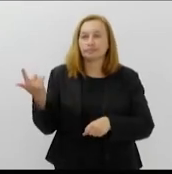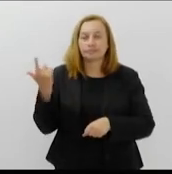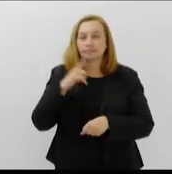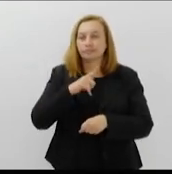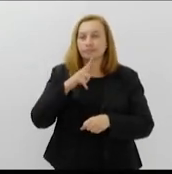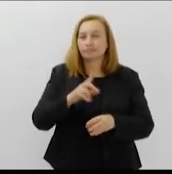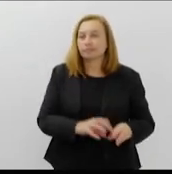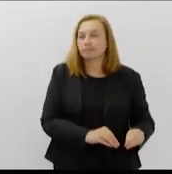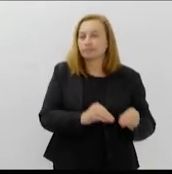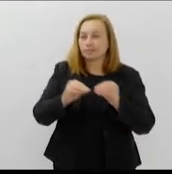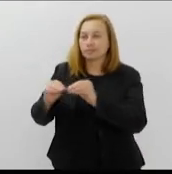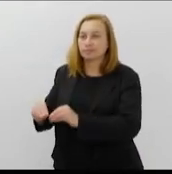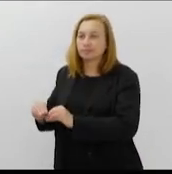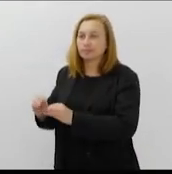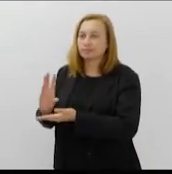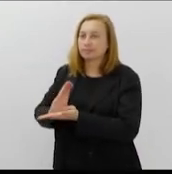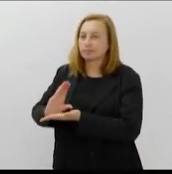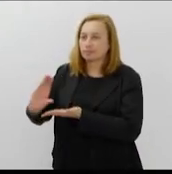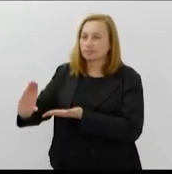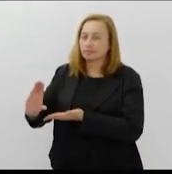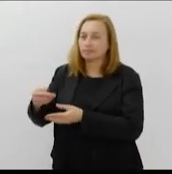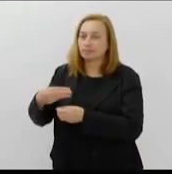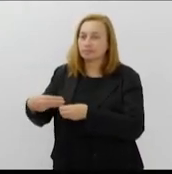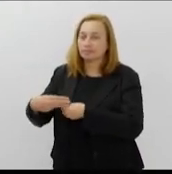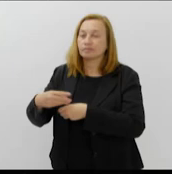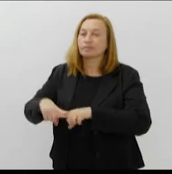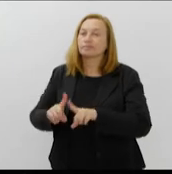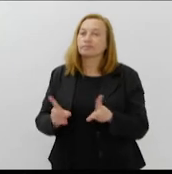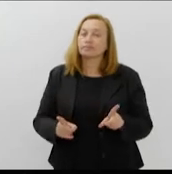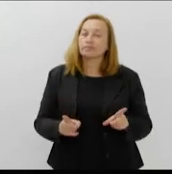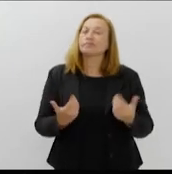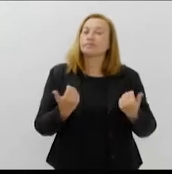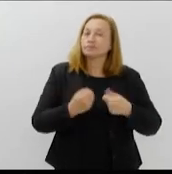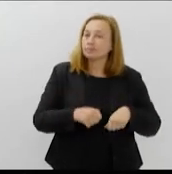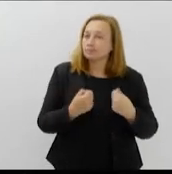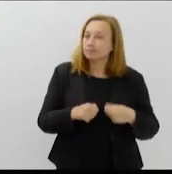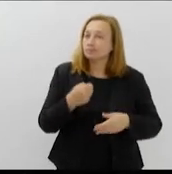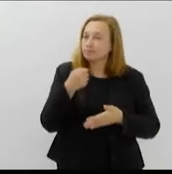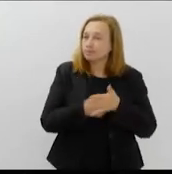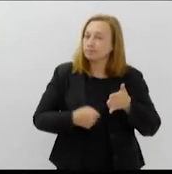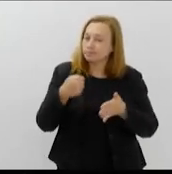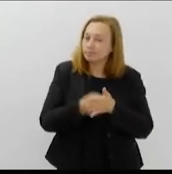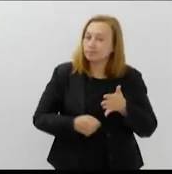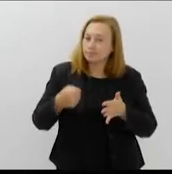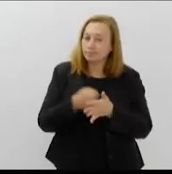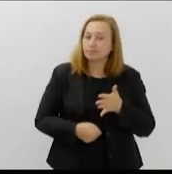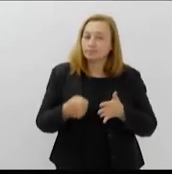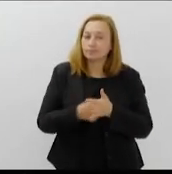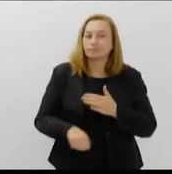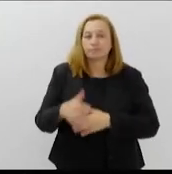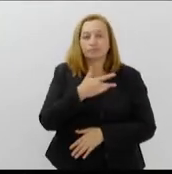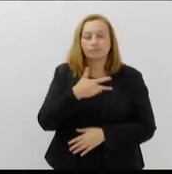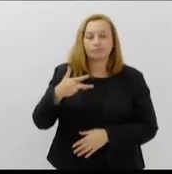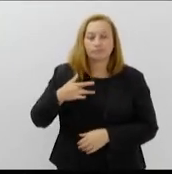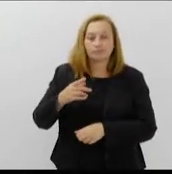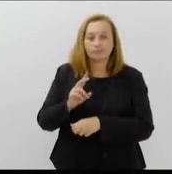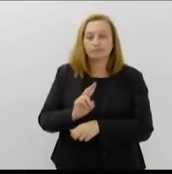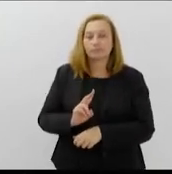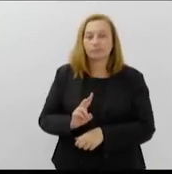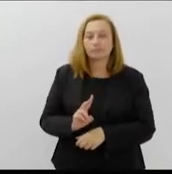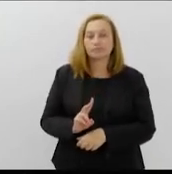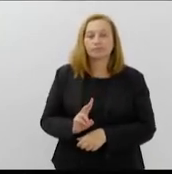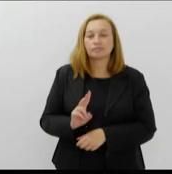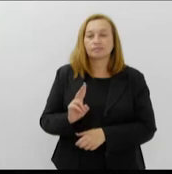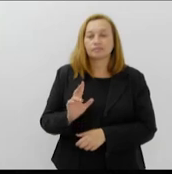esses recursos aos municípios. Mas, para isso, nós precisamos lutar pela saúde fiscal do Estado do Rio de